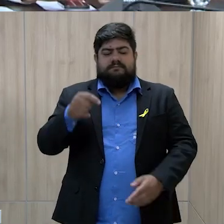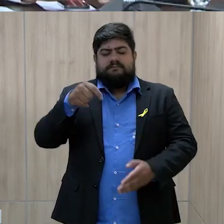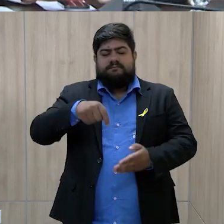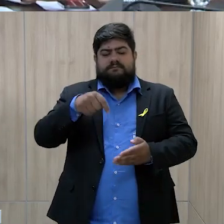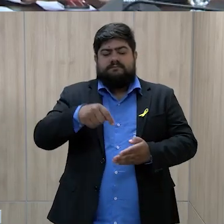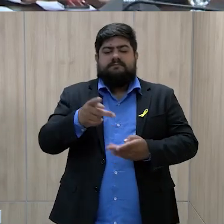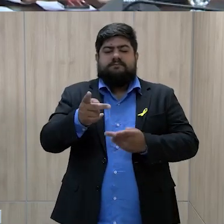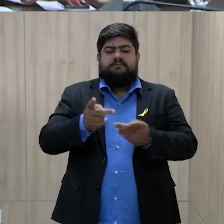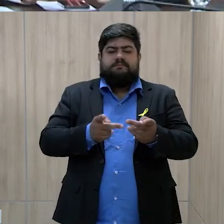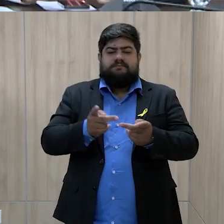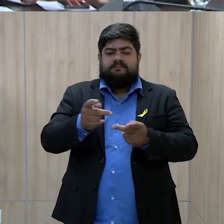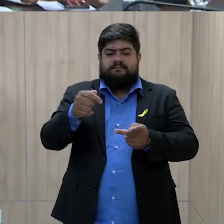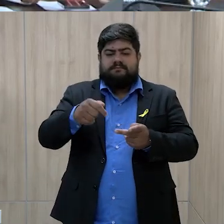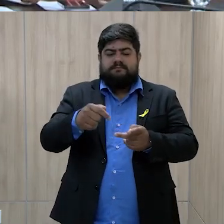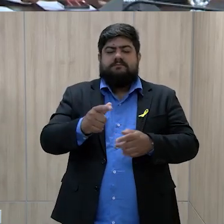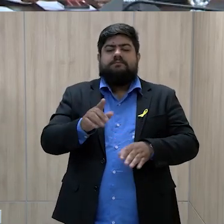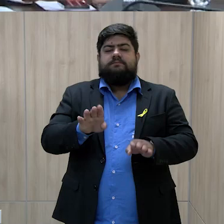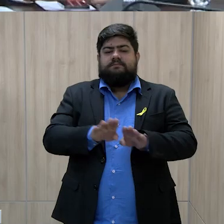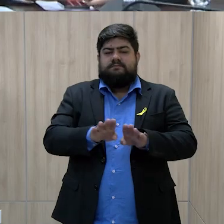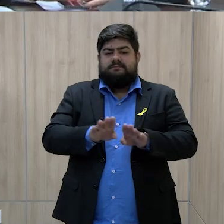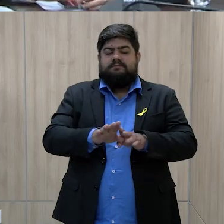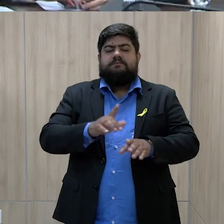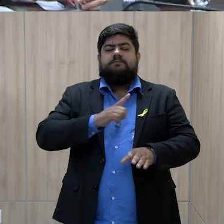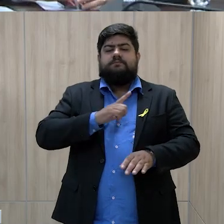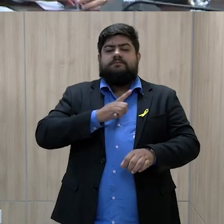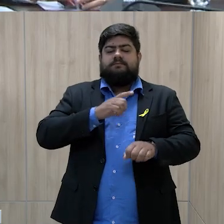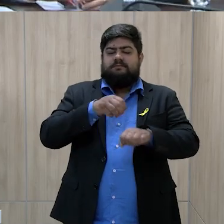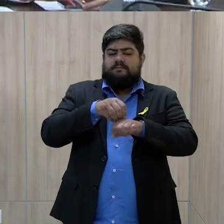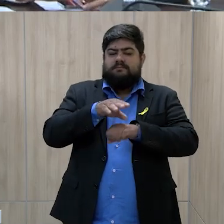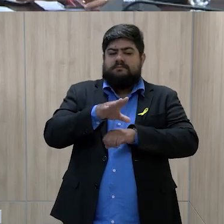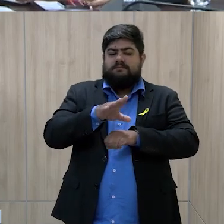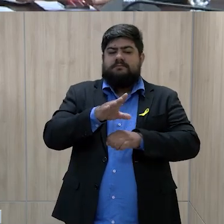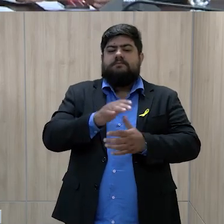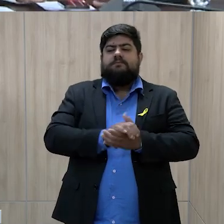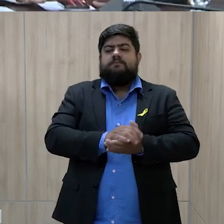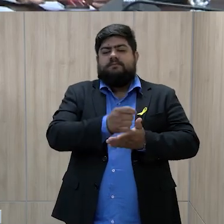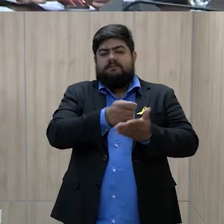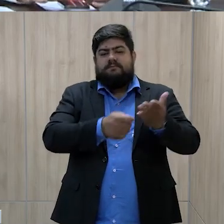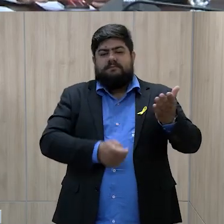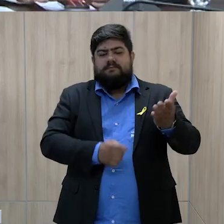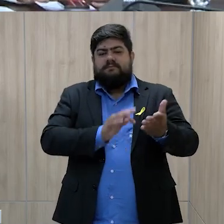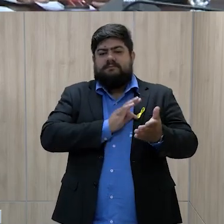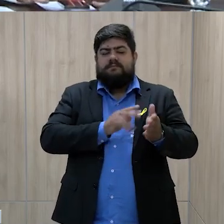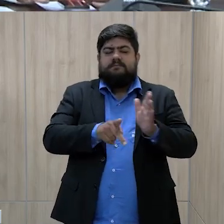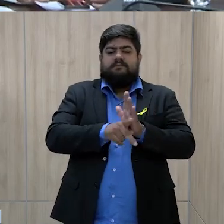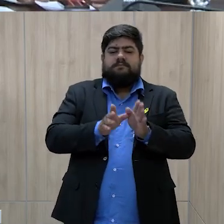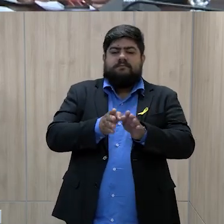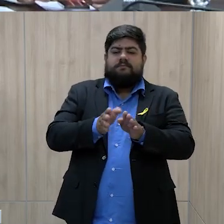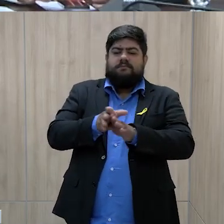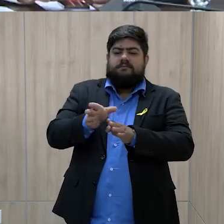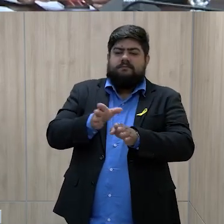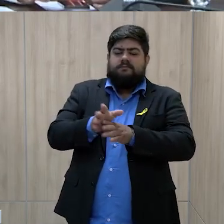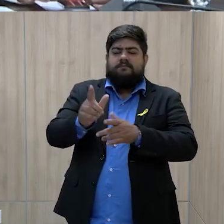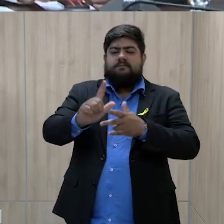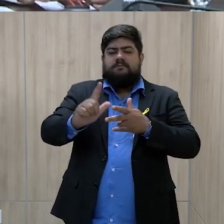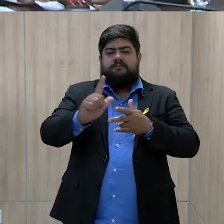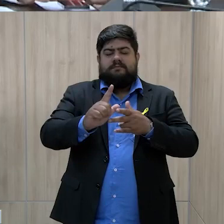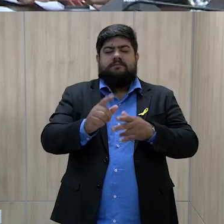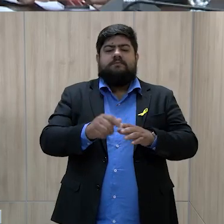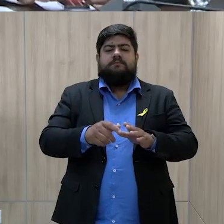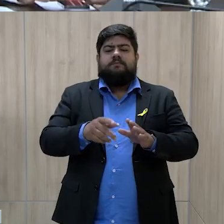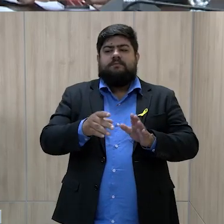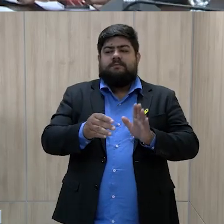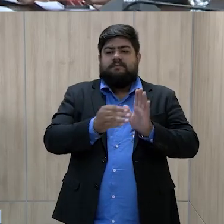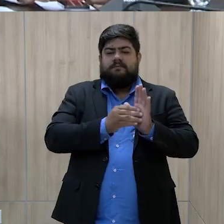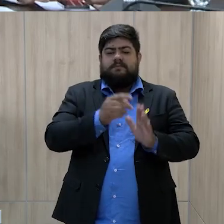senhor presidente o presidente projeto ele também encontra-se instruído com nota técnica da Consultoria Legislativa